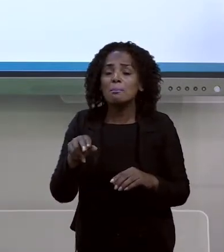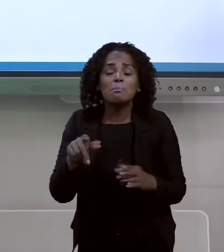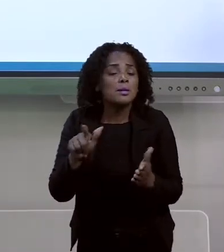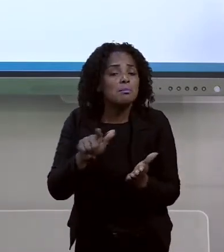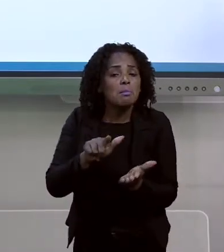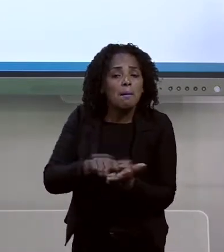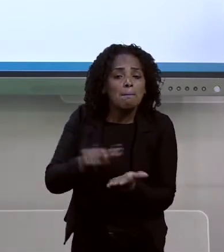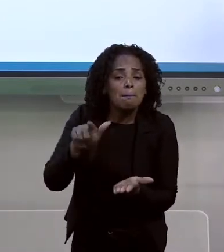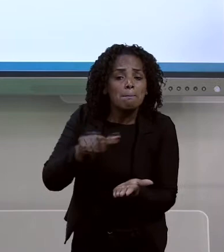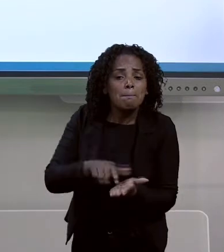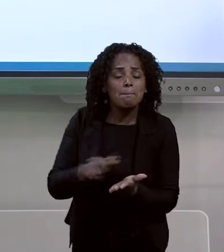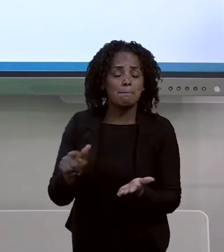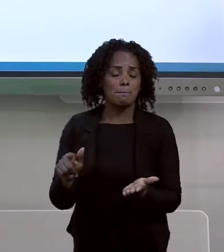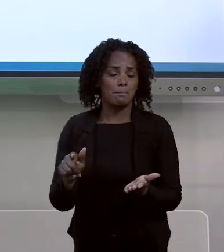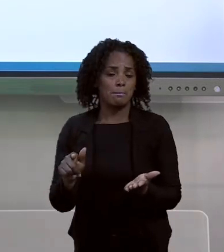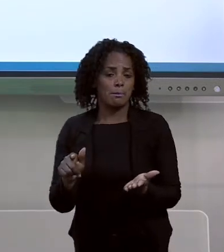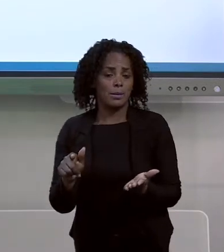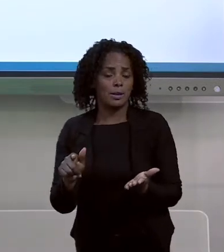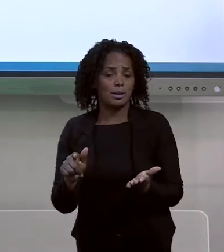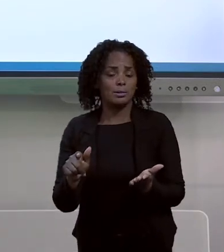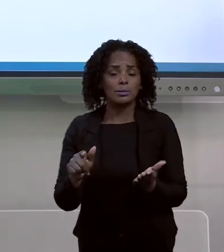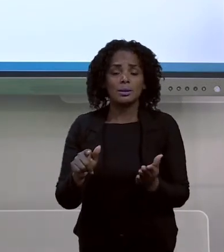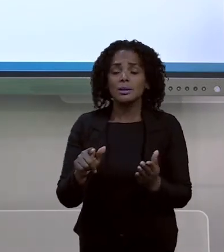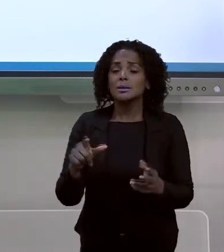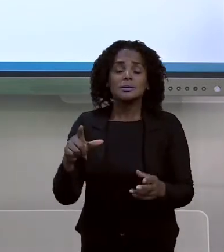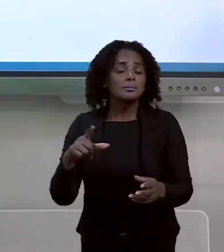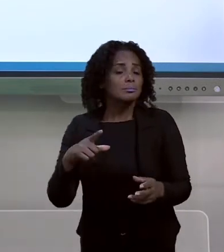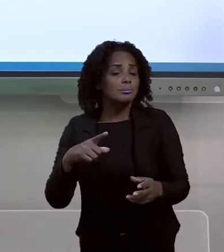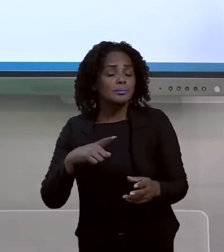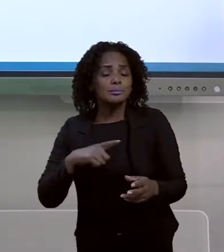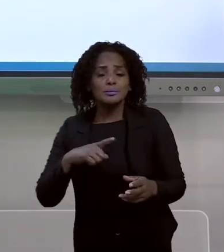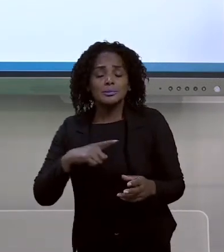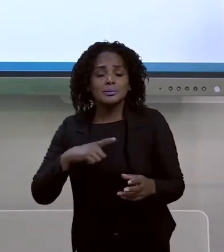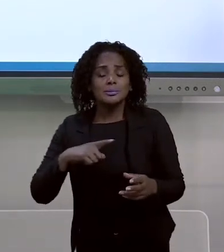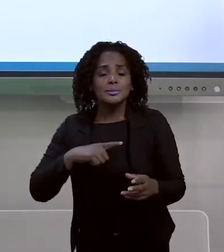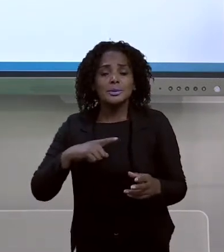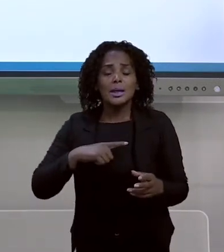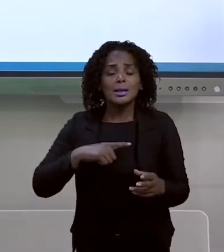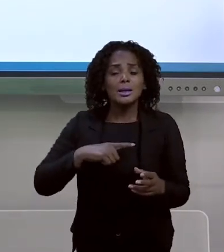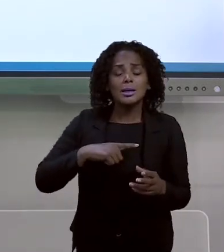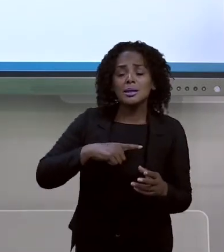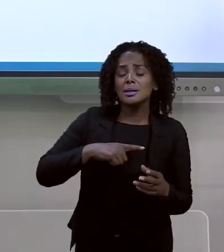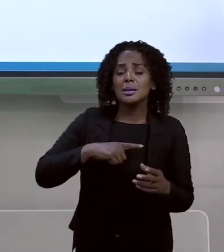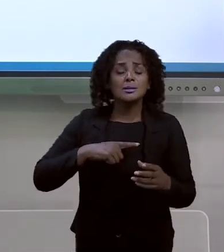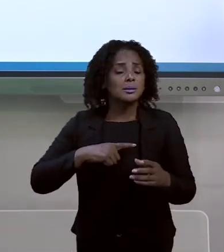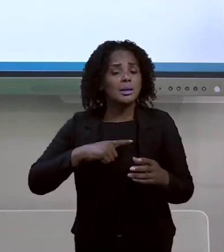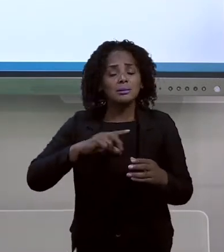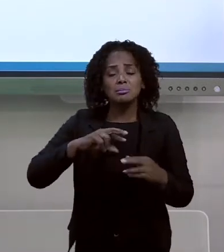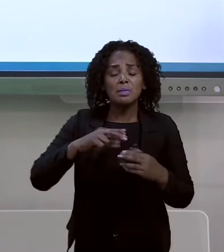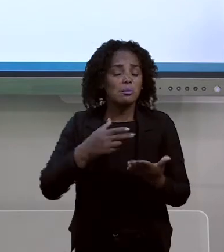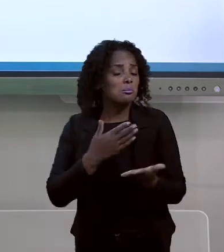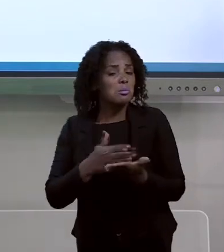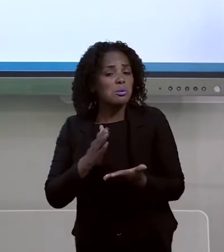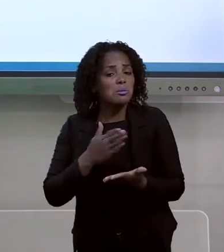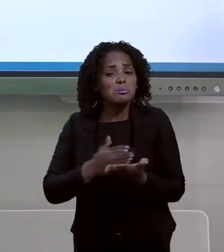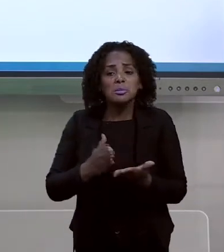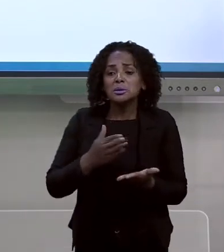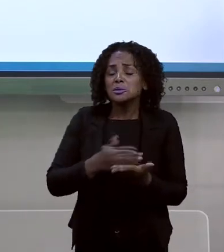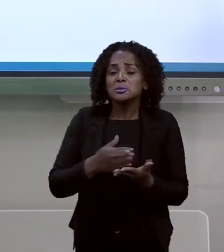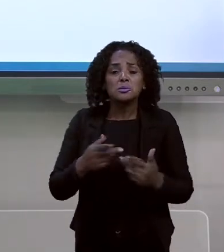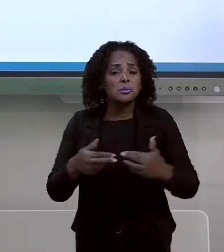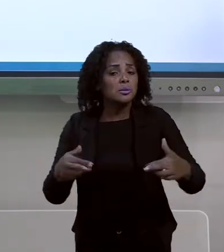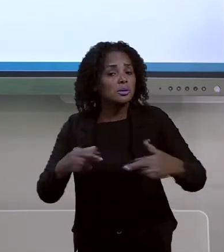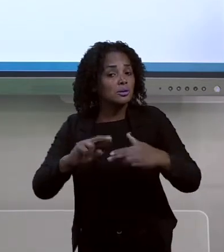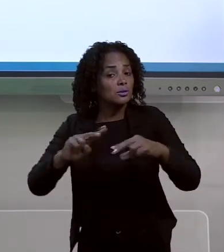Mas, mesmo sendo do mesmo material, eles possuem algumas estruturas diferentes. Por exemplo,